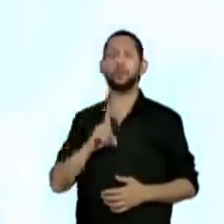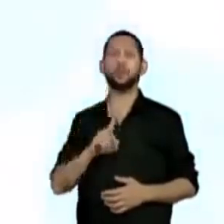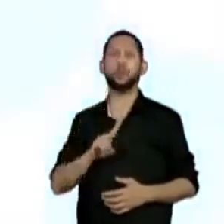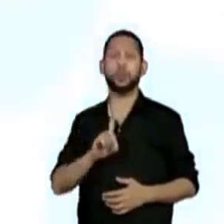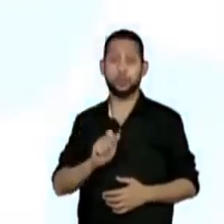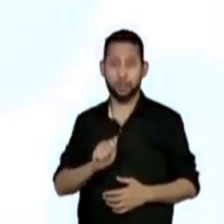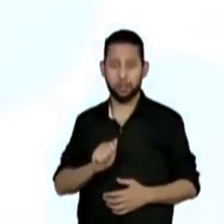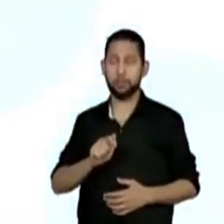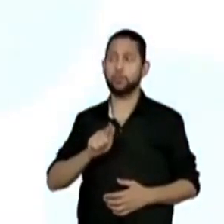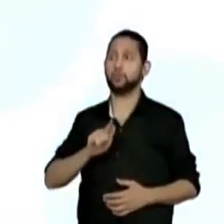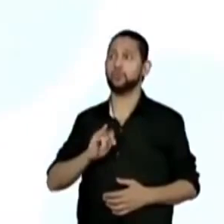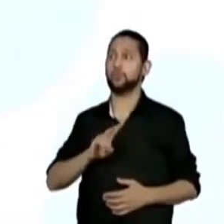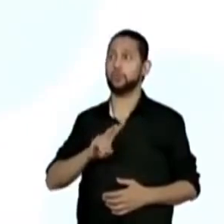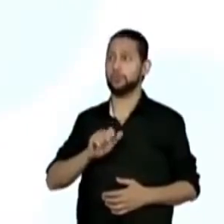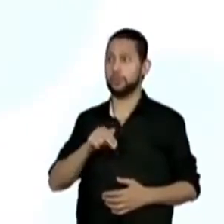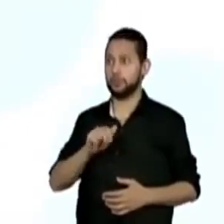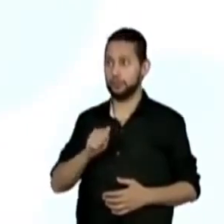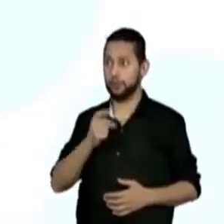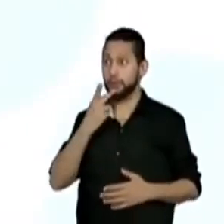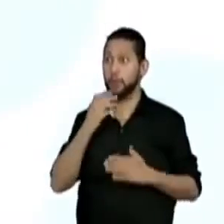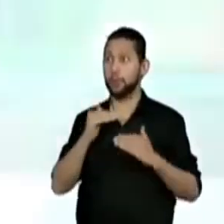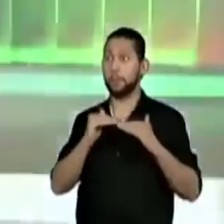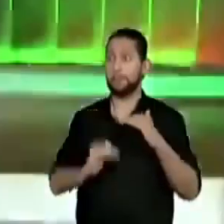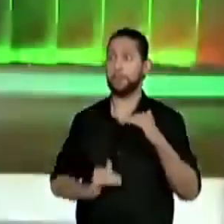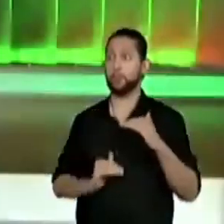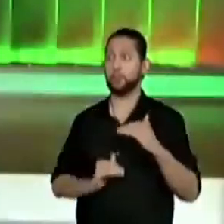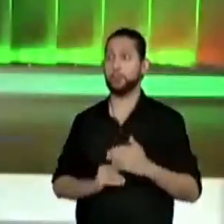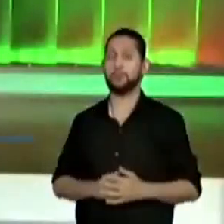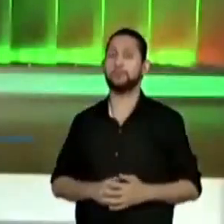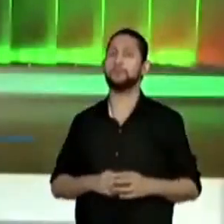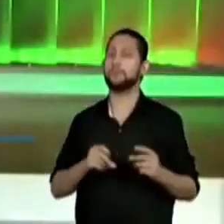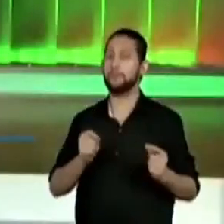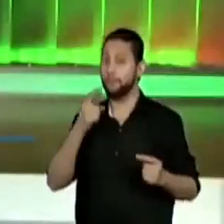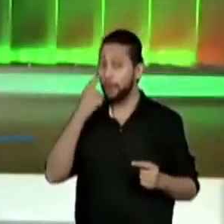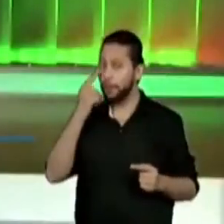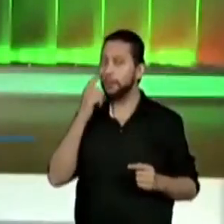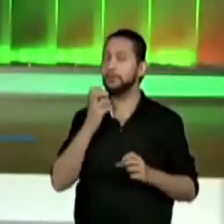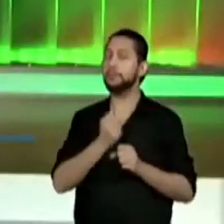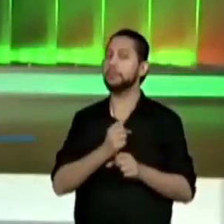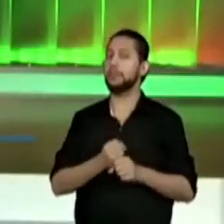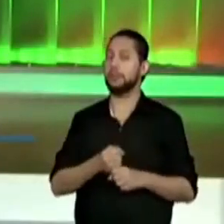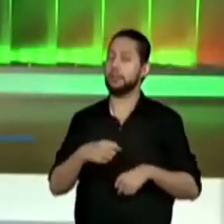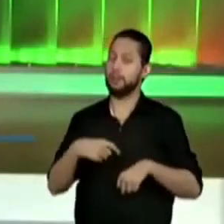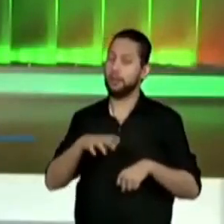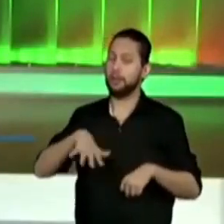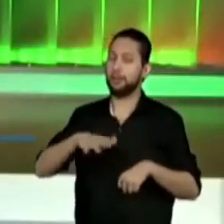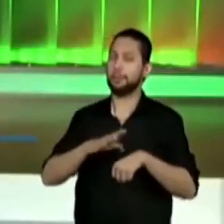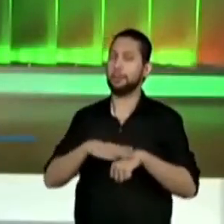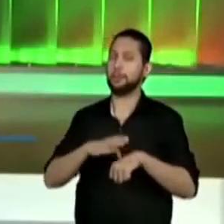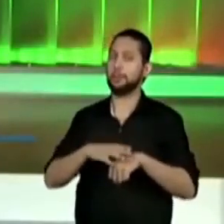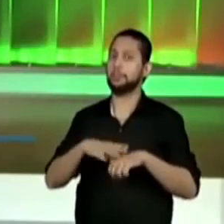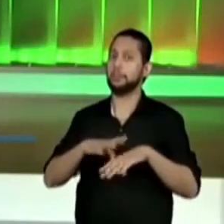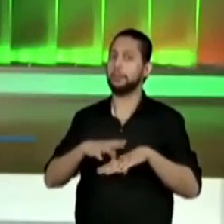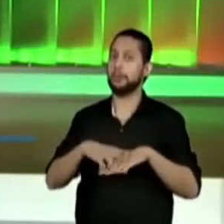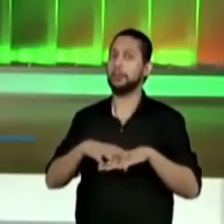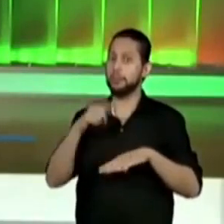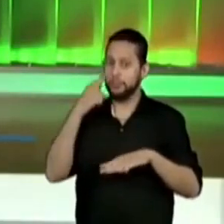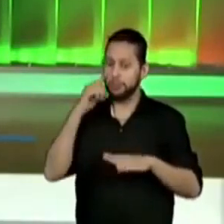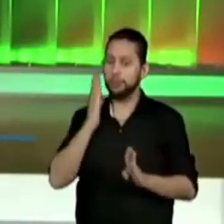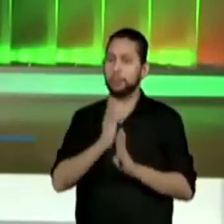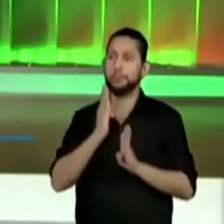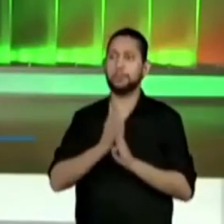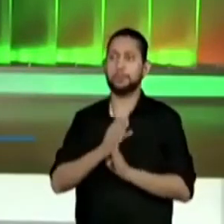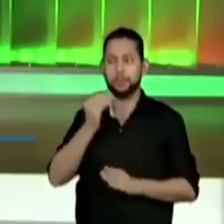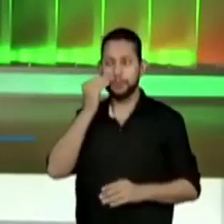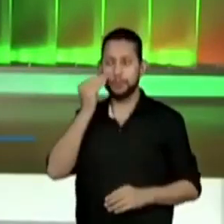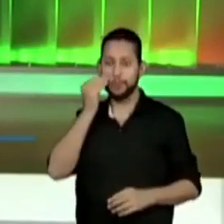Giovana disseram menos vamos avaliar isso porque em matemática a gente tem que testar tudo né então vamos lá